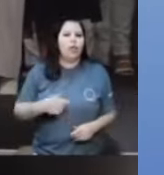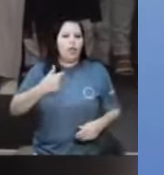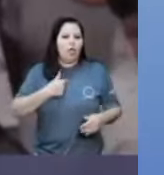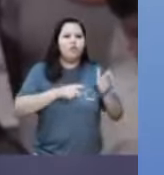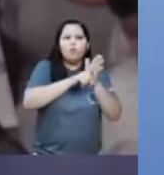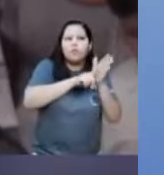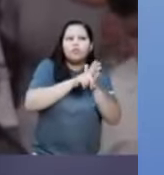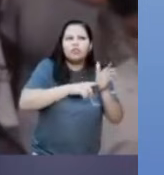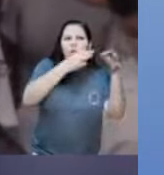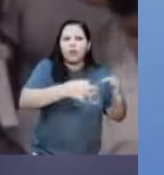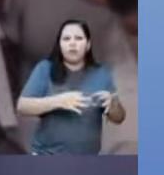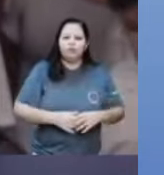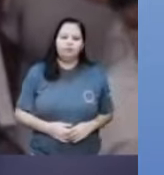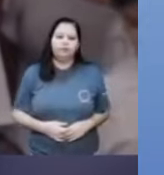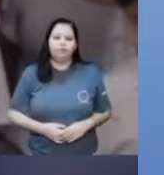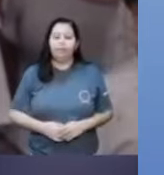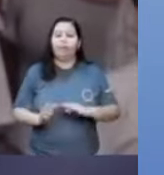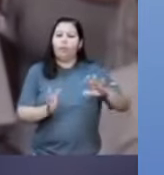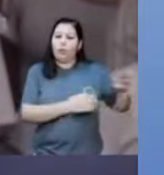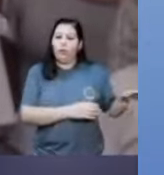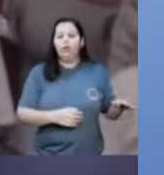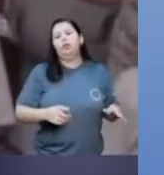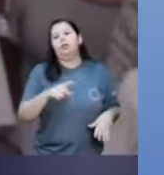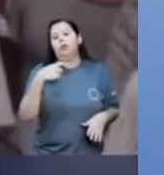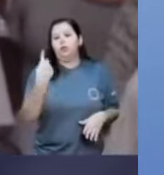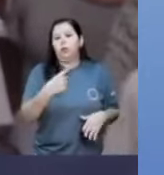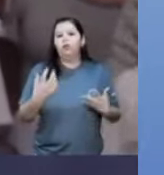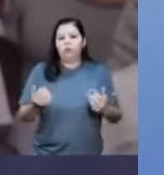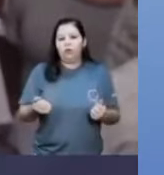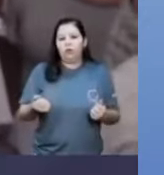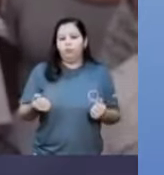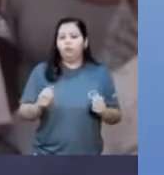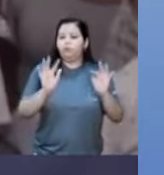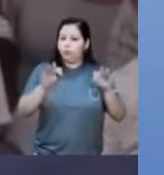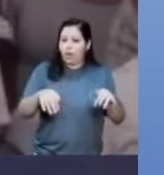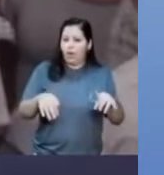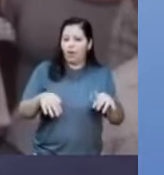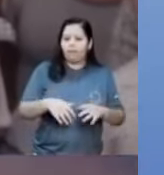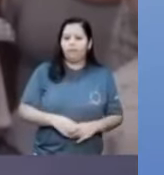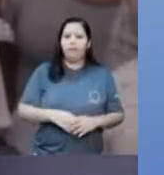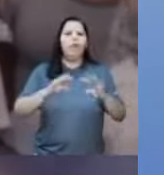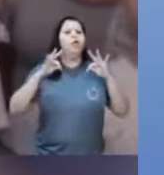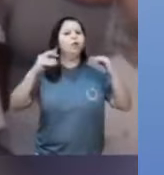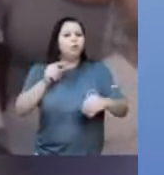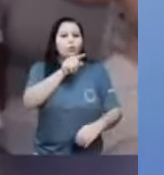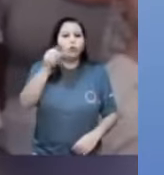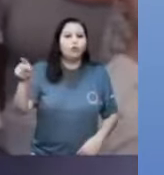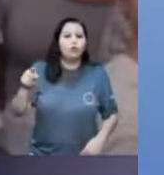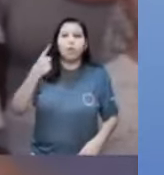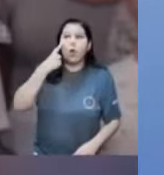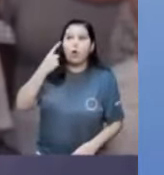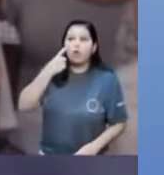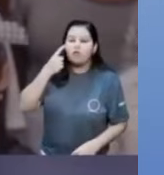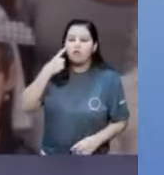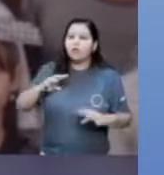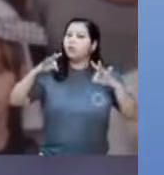encerrar para despedir vocês com a Aprenda com seu pastor tudo que você ouv tudo o que que eu